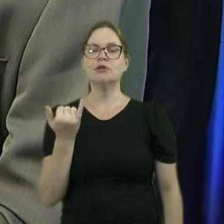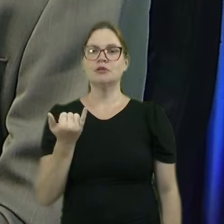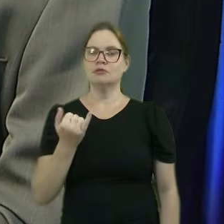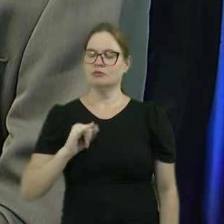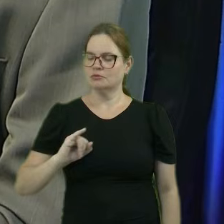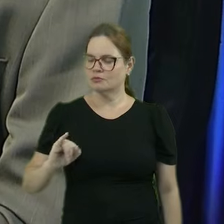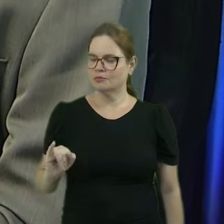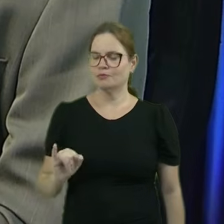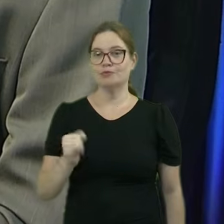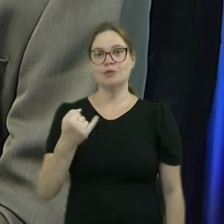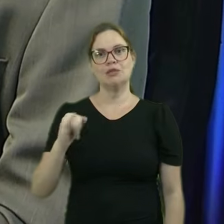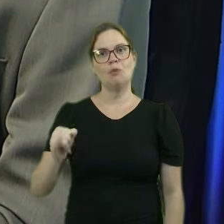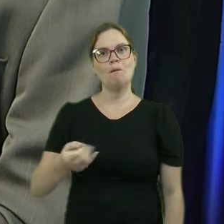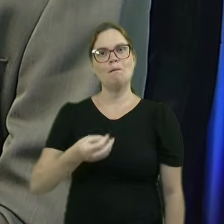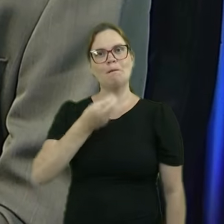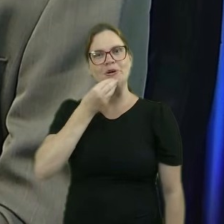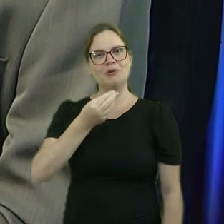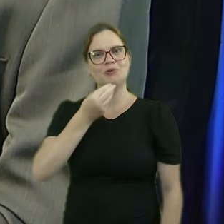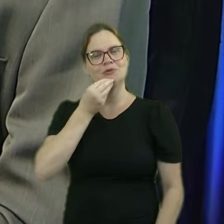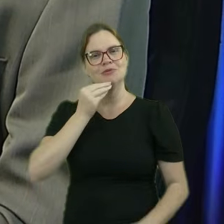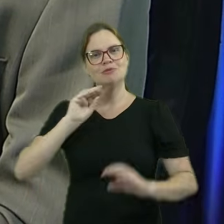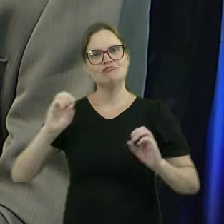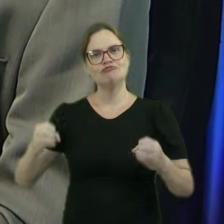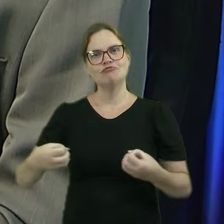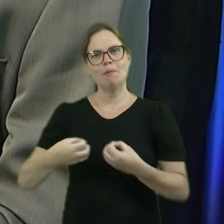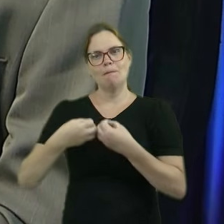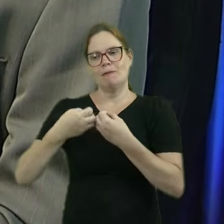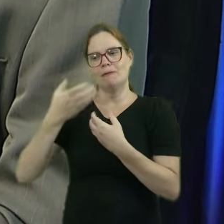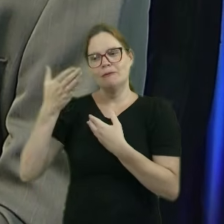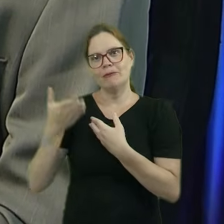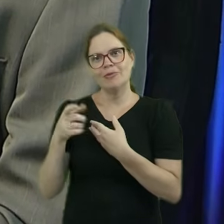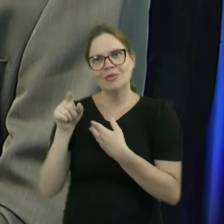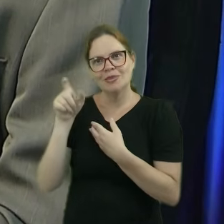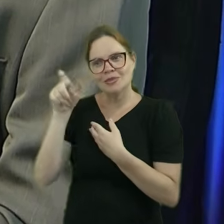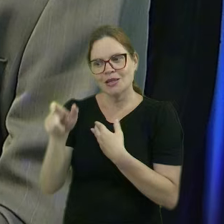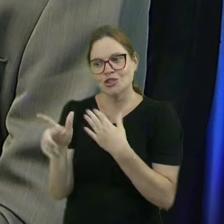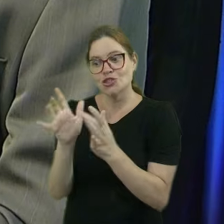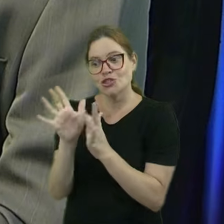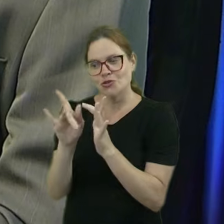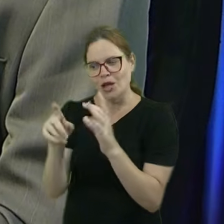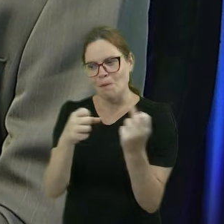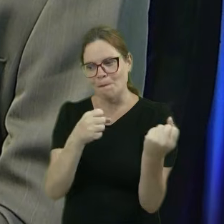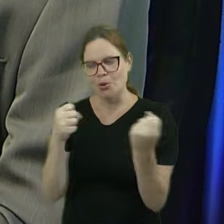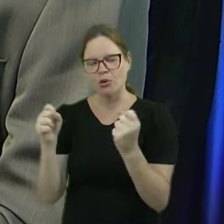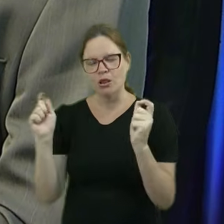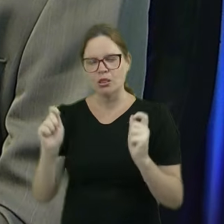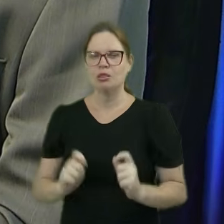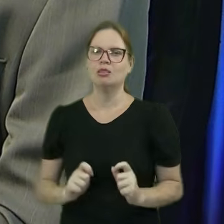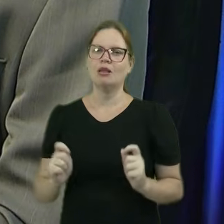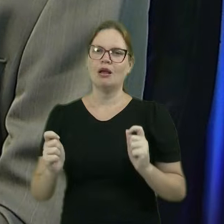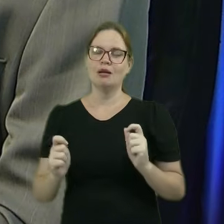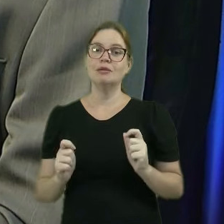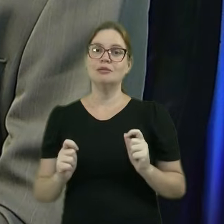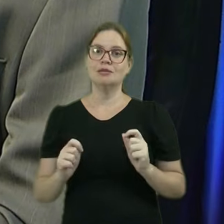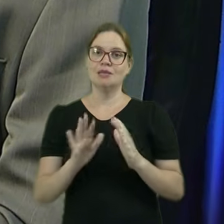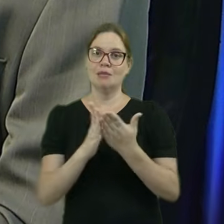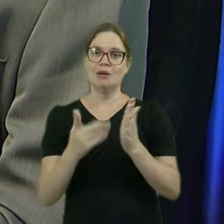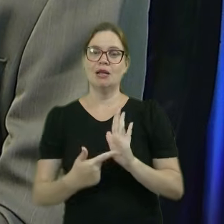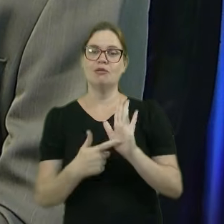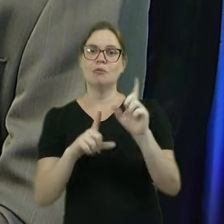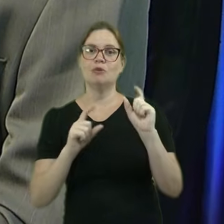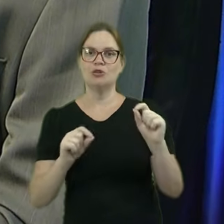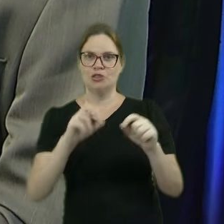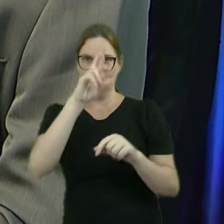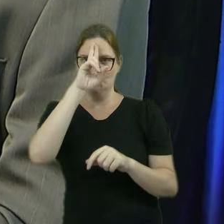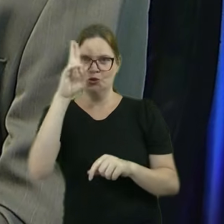essa oportunidade, se aproximou de quem pode. E a Bíblia diz que o Senhor, ele não rejeita aqueles que o